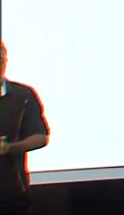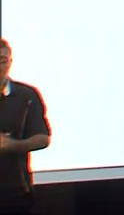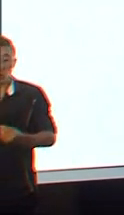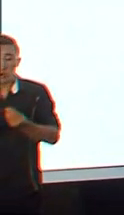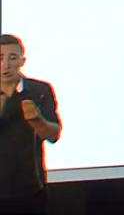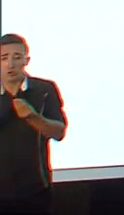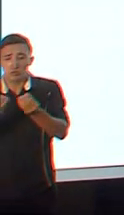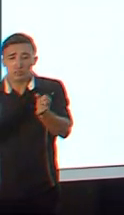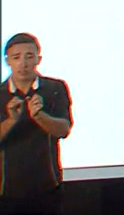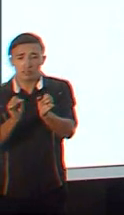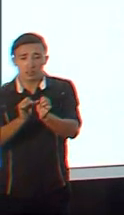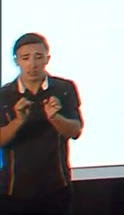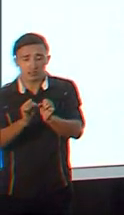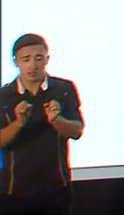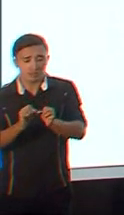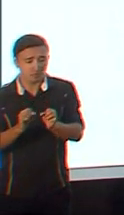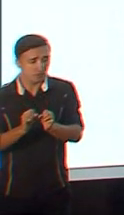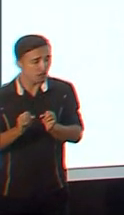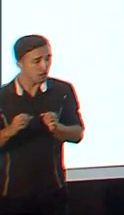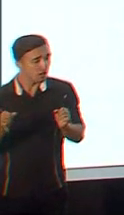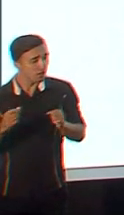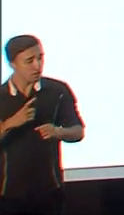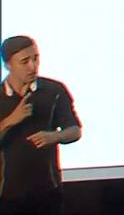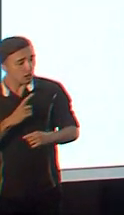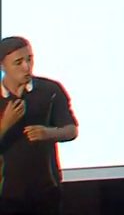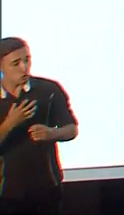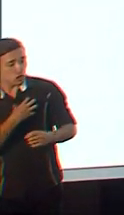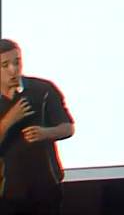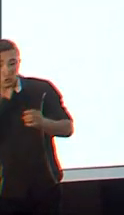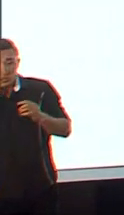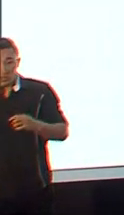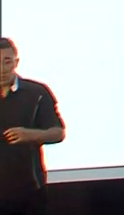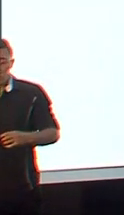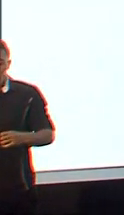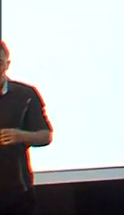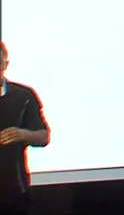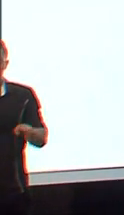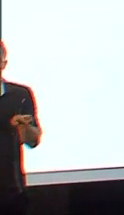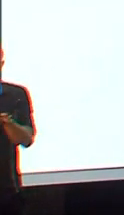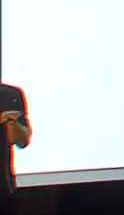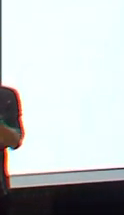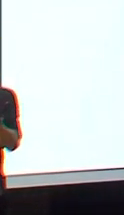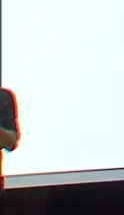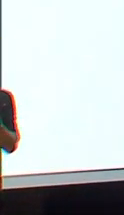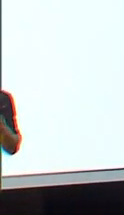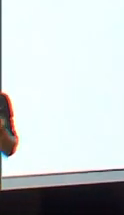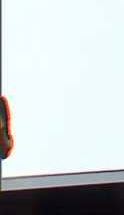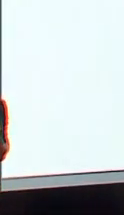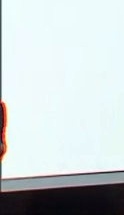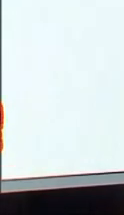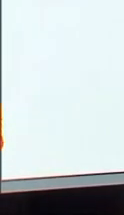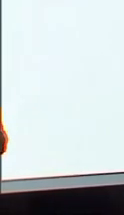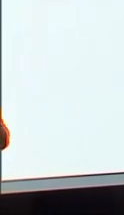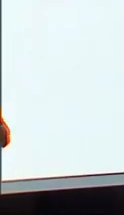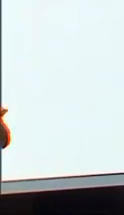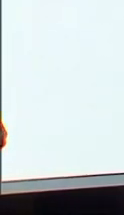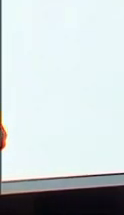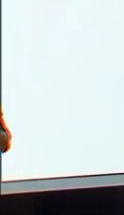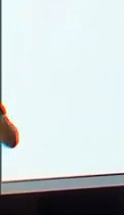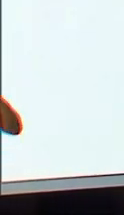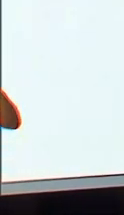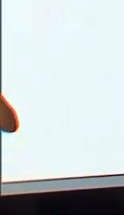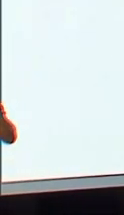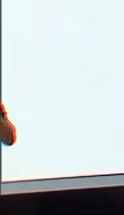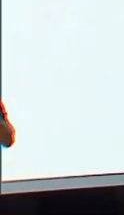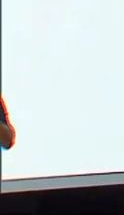uma solução também simples, e que está sendo adotada agora em vários bancos, por exemplo, que é tirar a